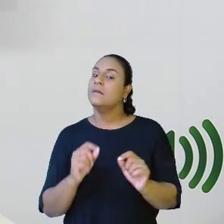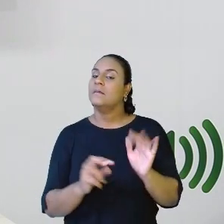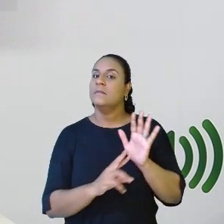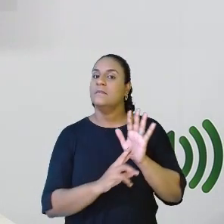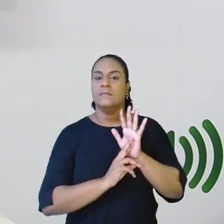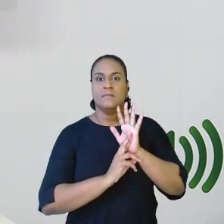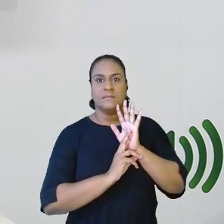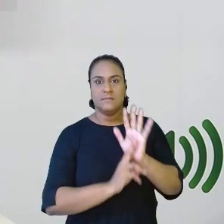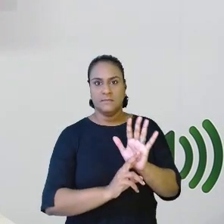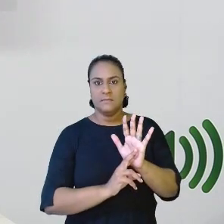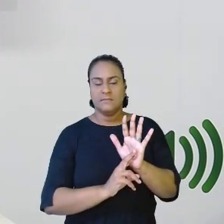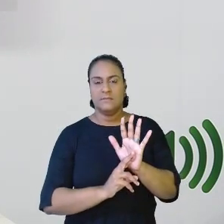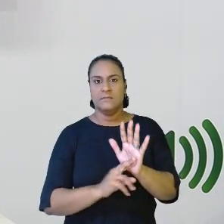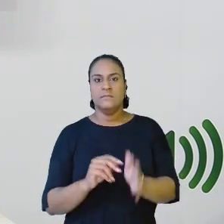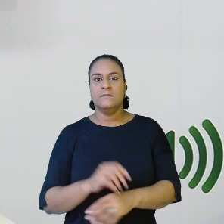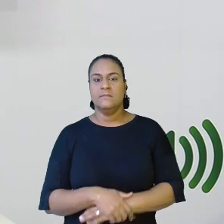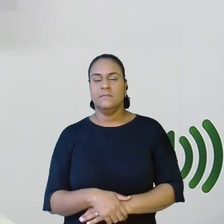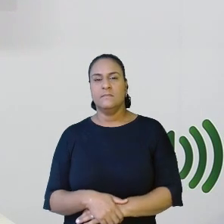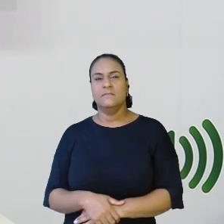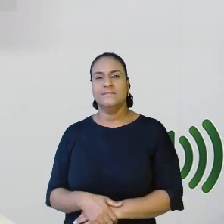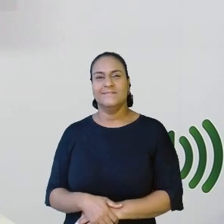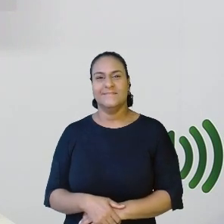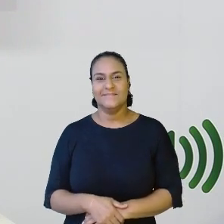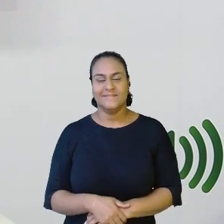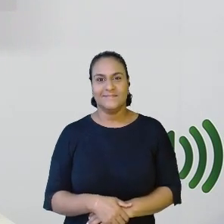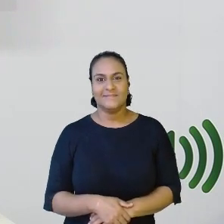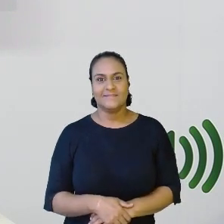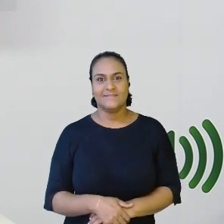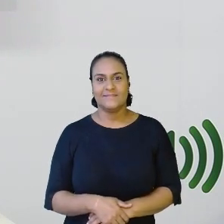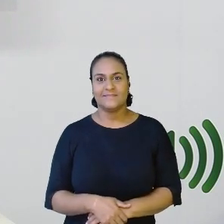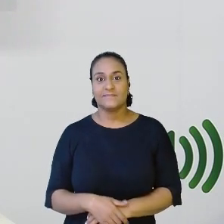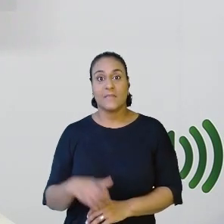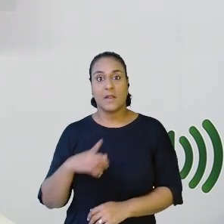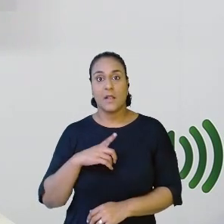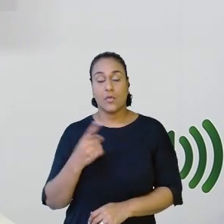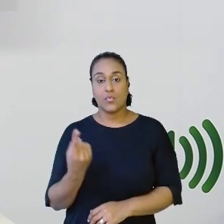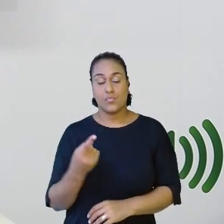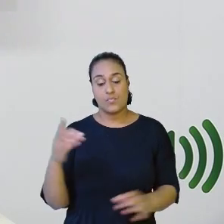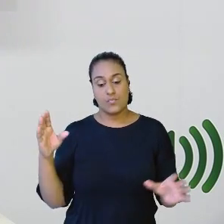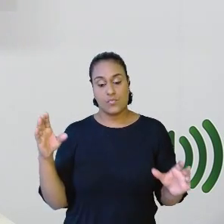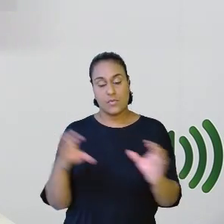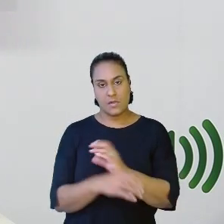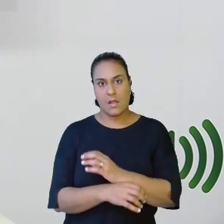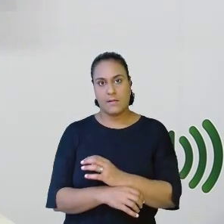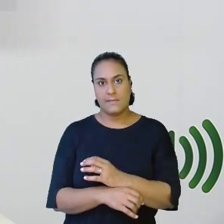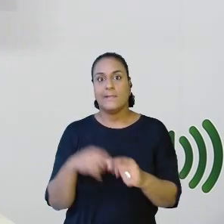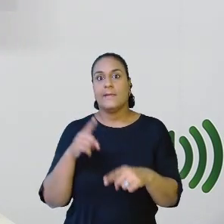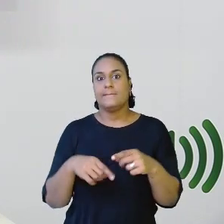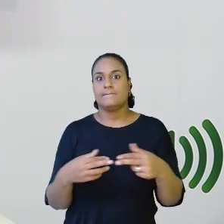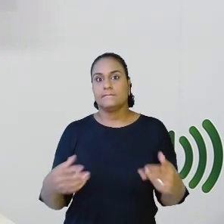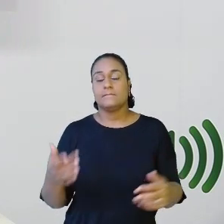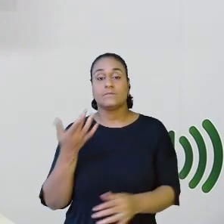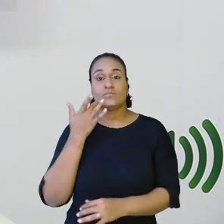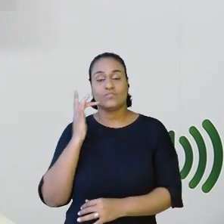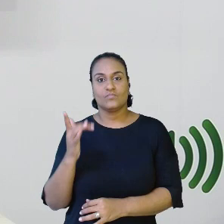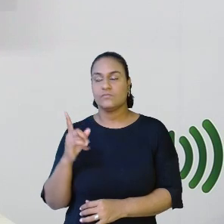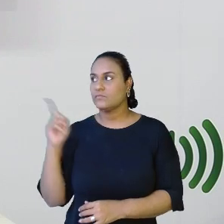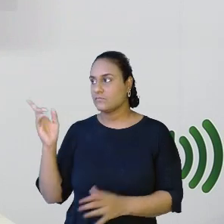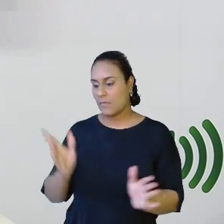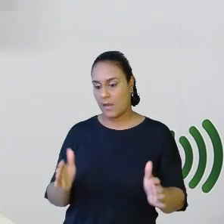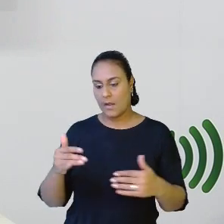representação aqui eu peguei o inteiro, que é o material dourado, que é